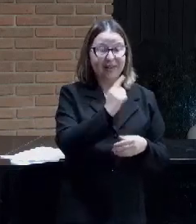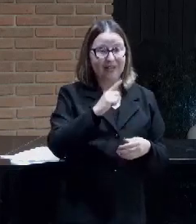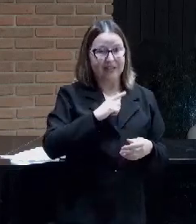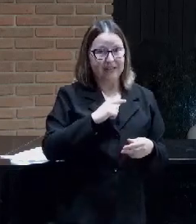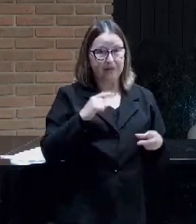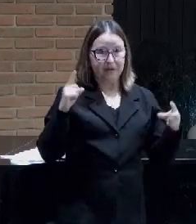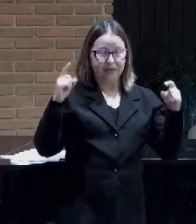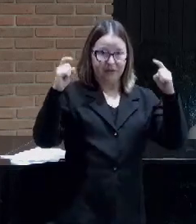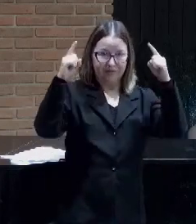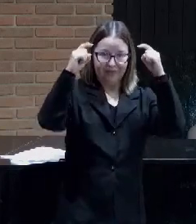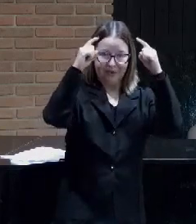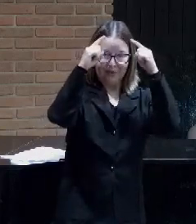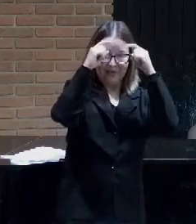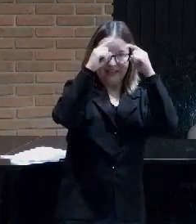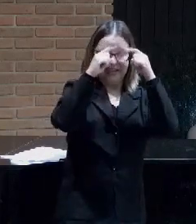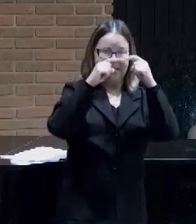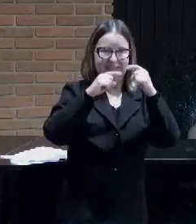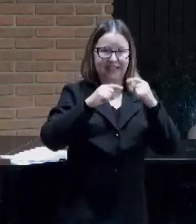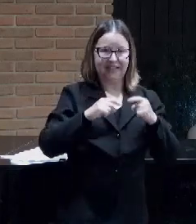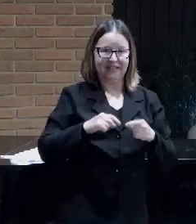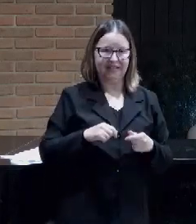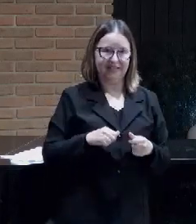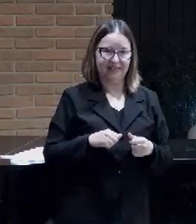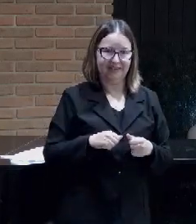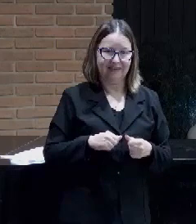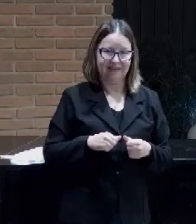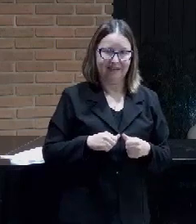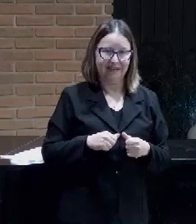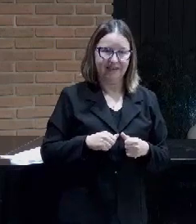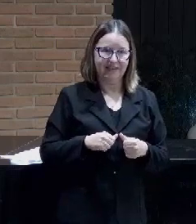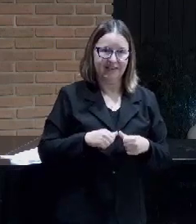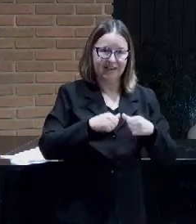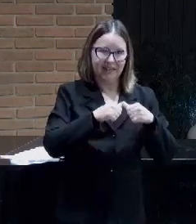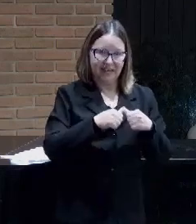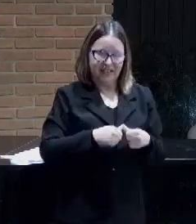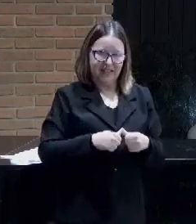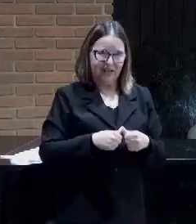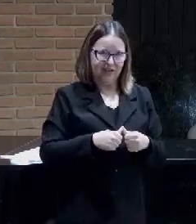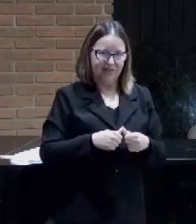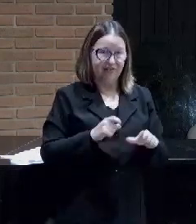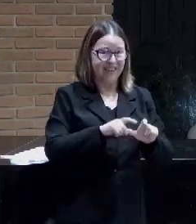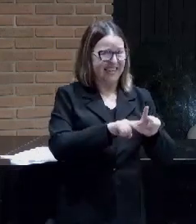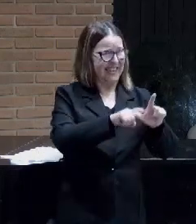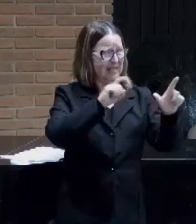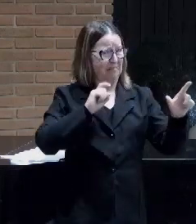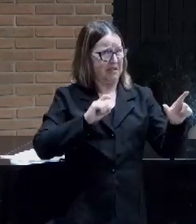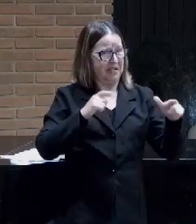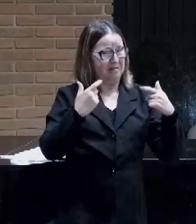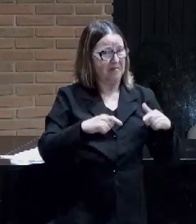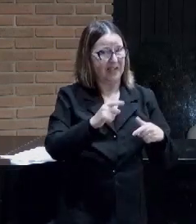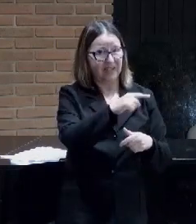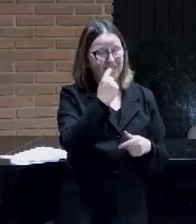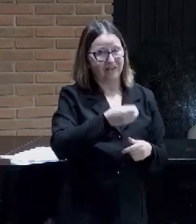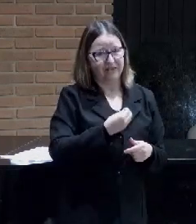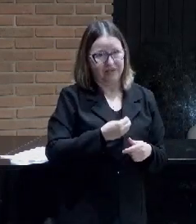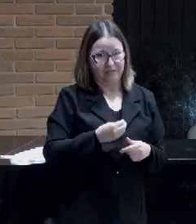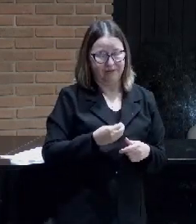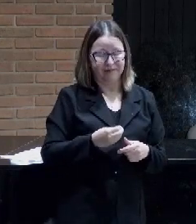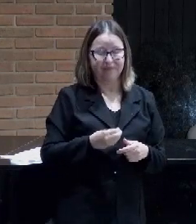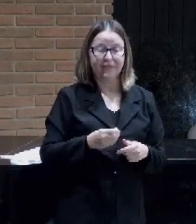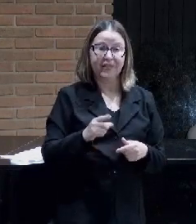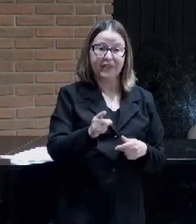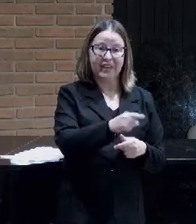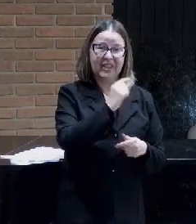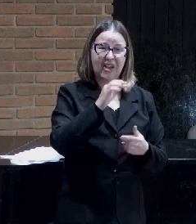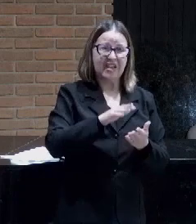uma coisa muito nossa, e isso independente do lugar onde nós moramos, independente da igreja, que geralmente nós suavizamos a mensagem do evangelho